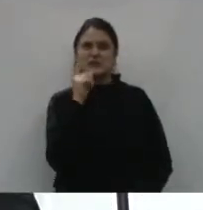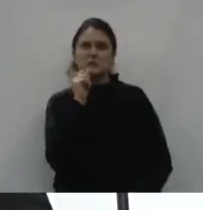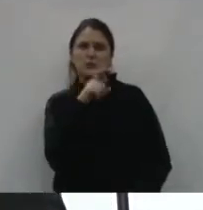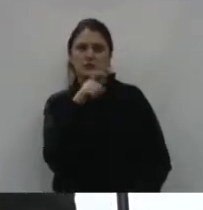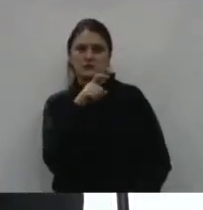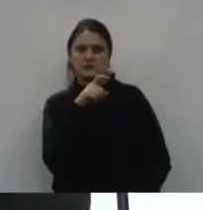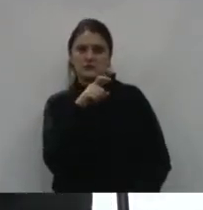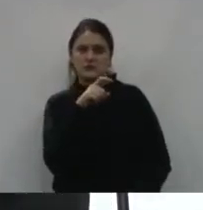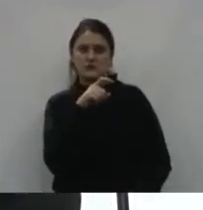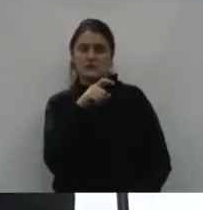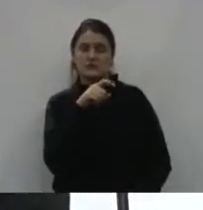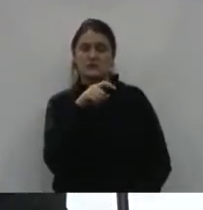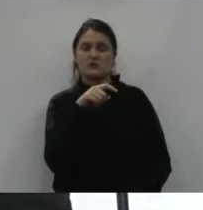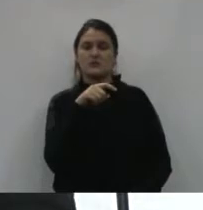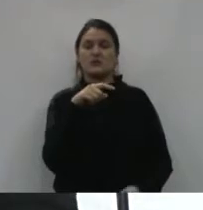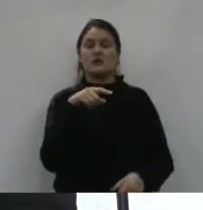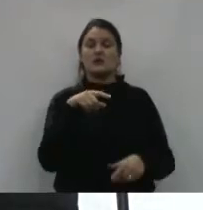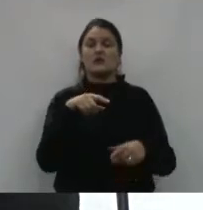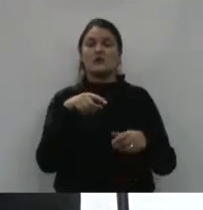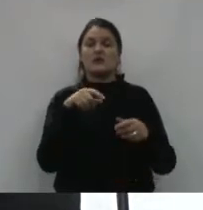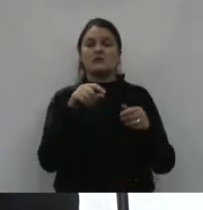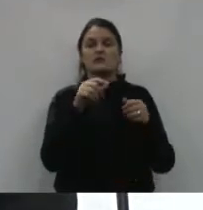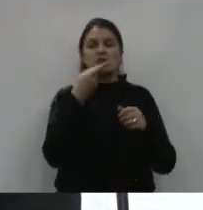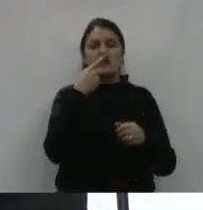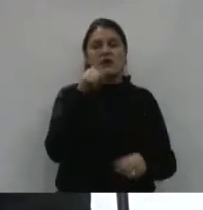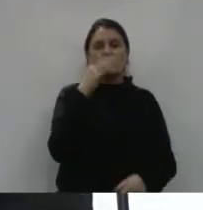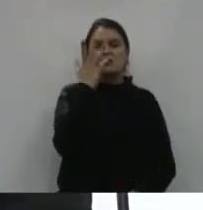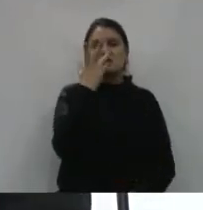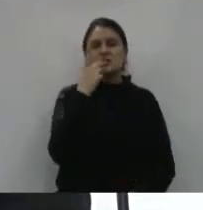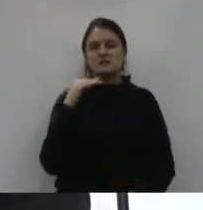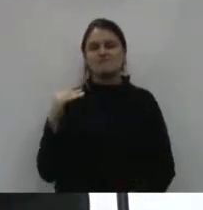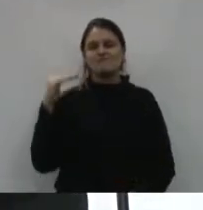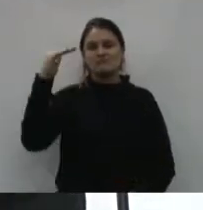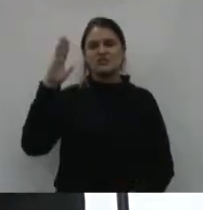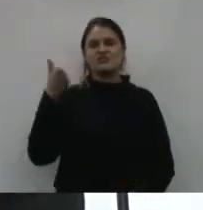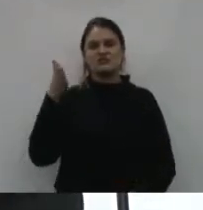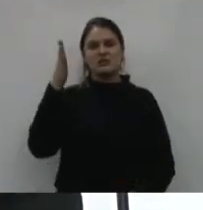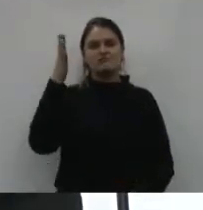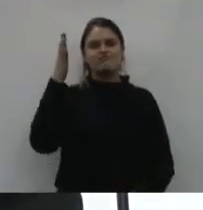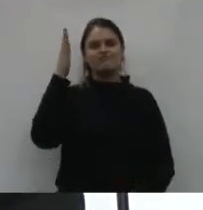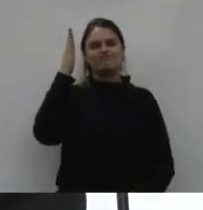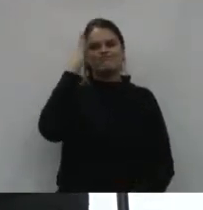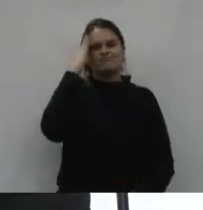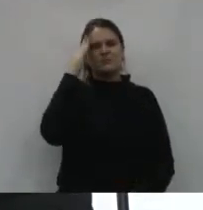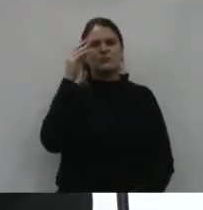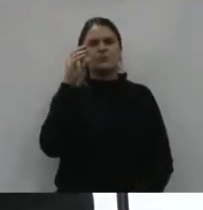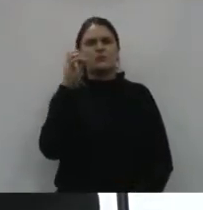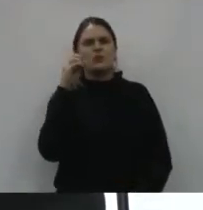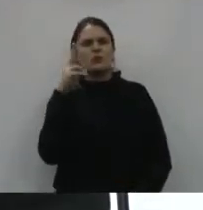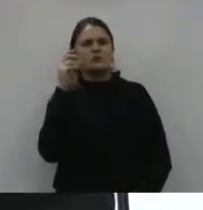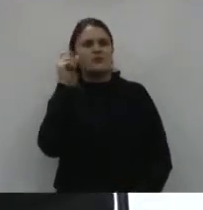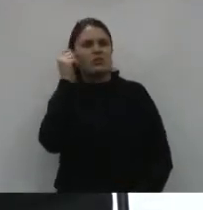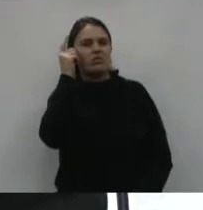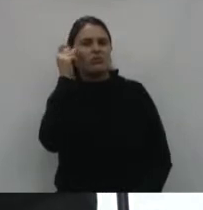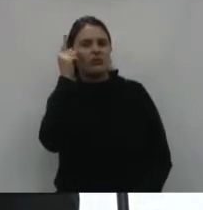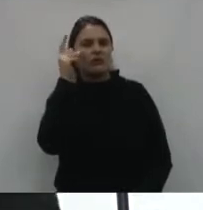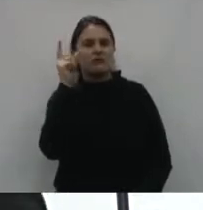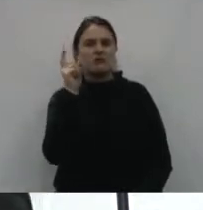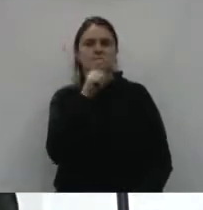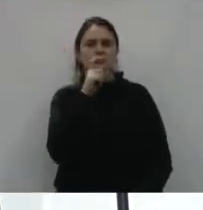fictícios nesses casos em geral tratam se de crianças maiores que já obtiveram alguma vantagem